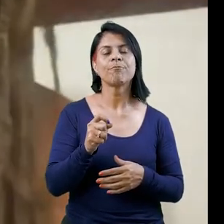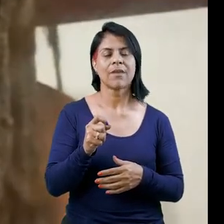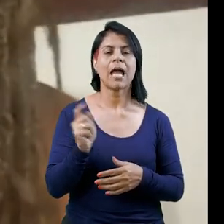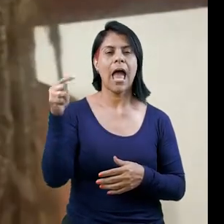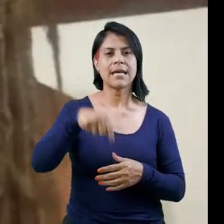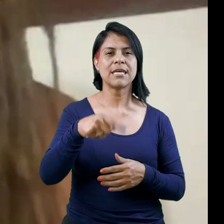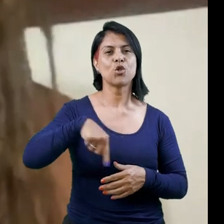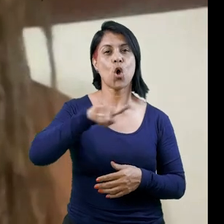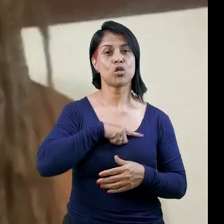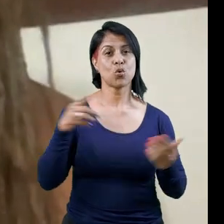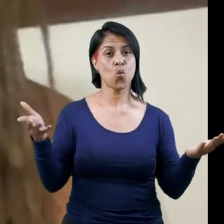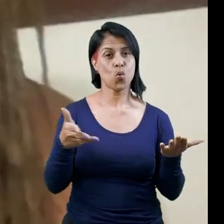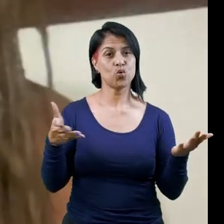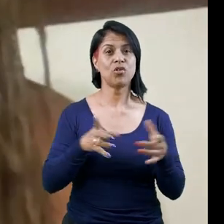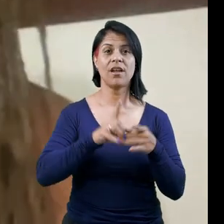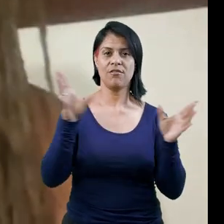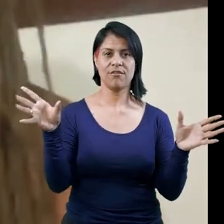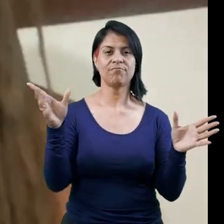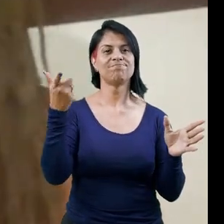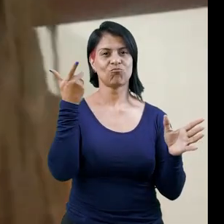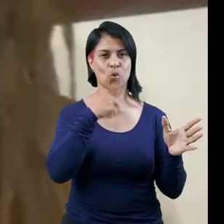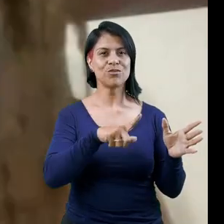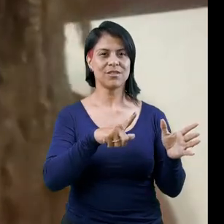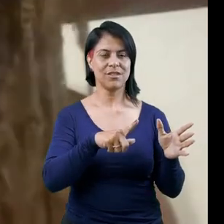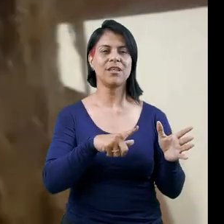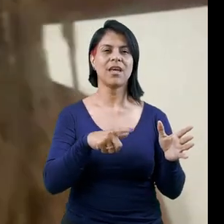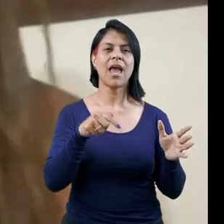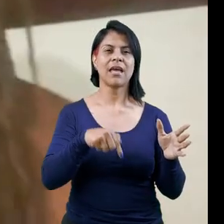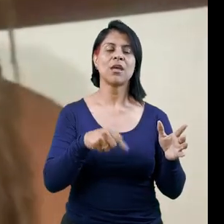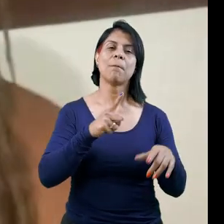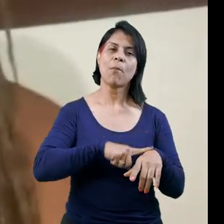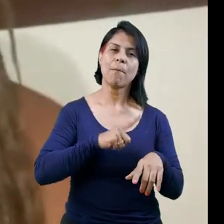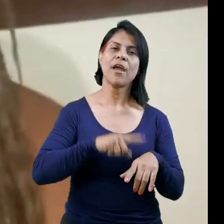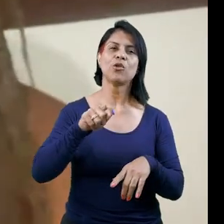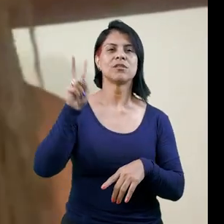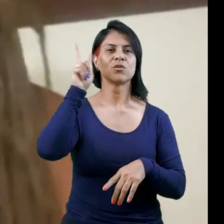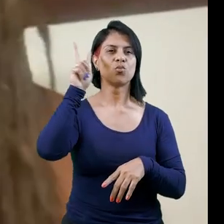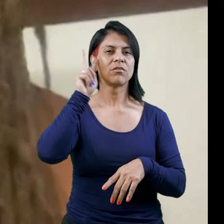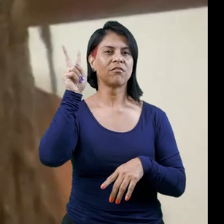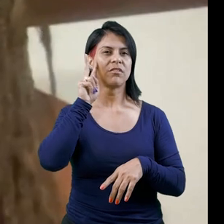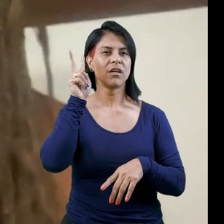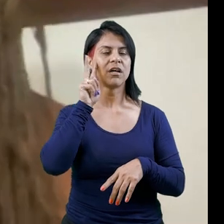aqui estejamos, para que a gente esteja aqui hoje, nessa segunda-feira,